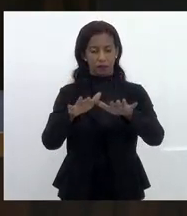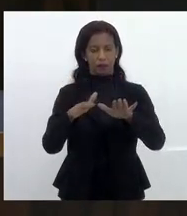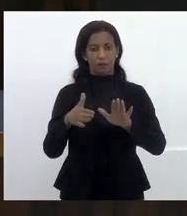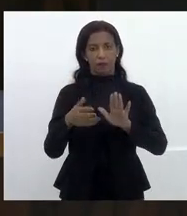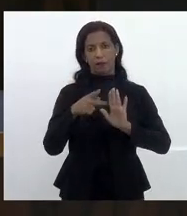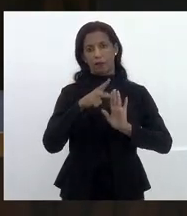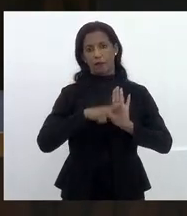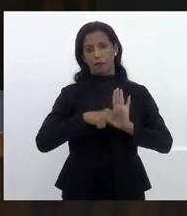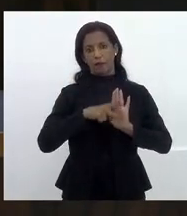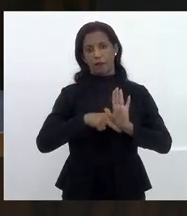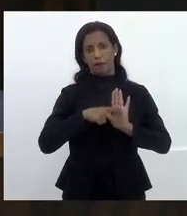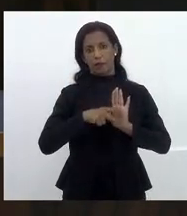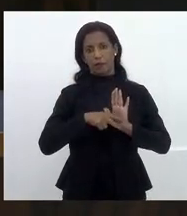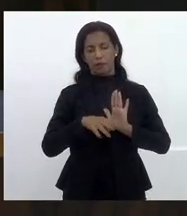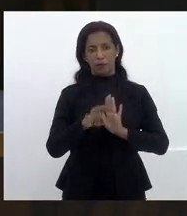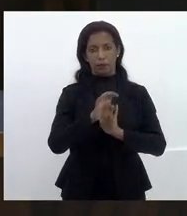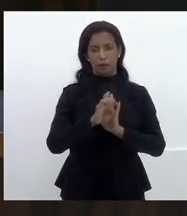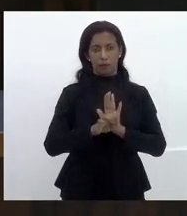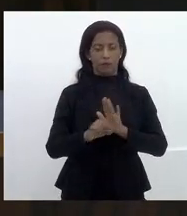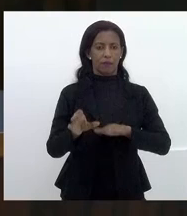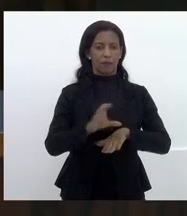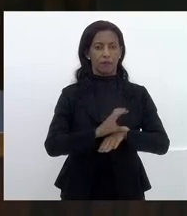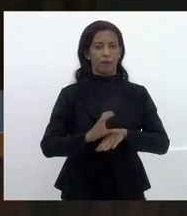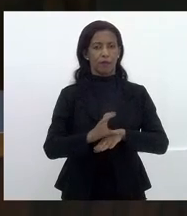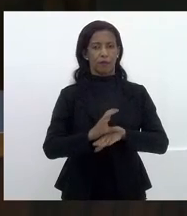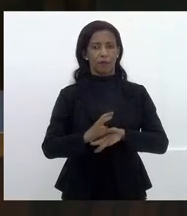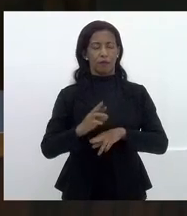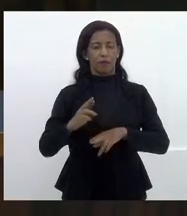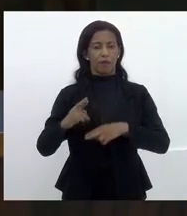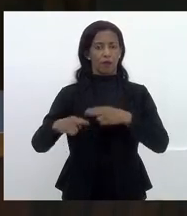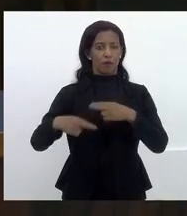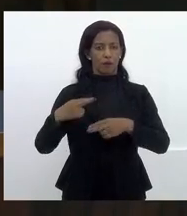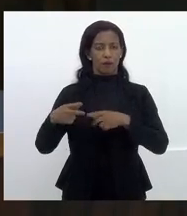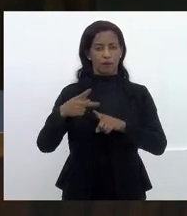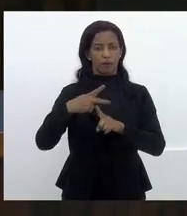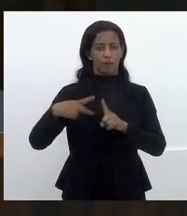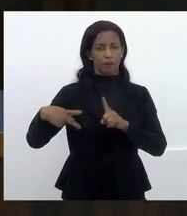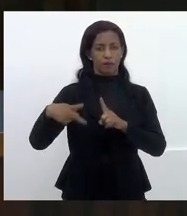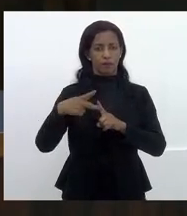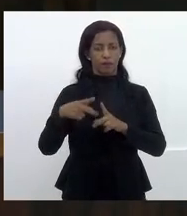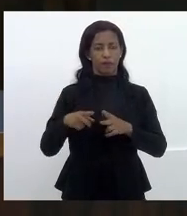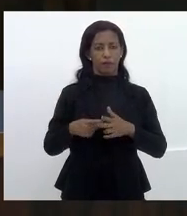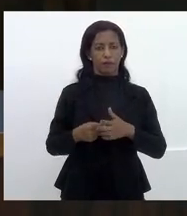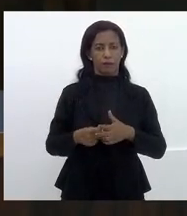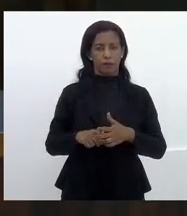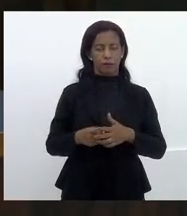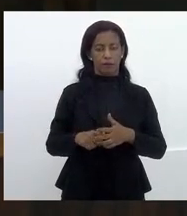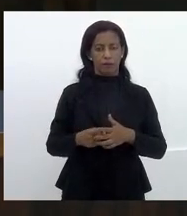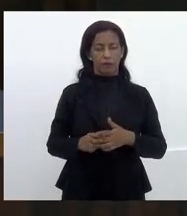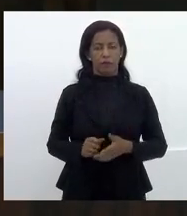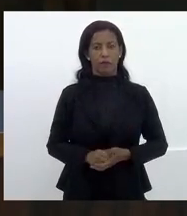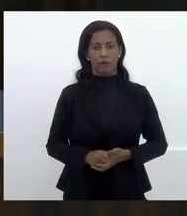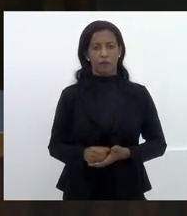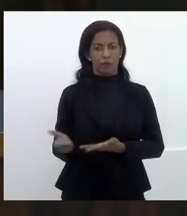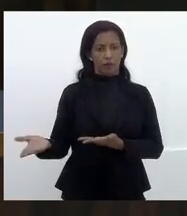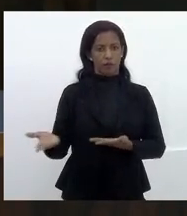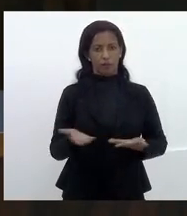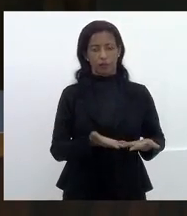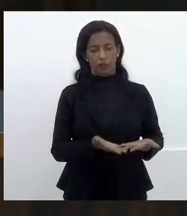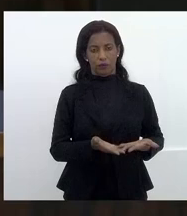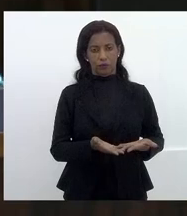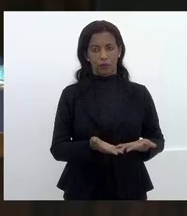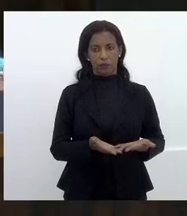seguinte pauta emenda constitucional da reforma da Previdência e sua regulamentação convido